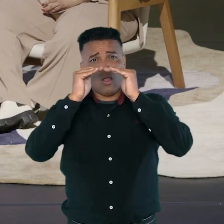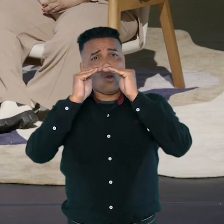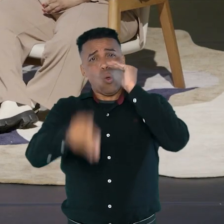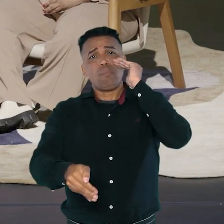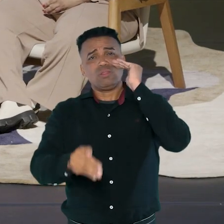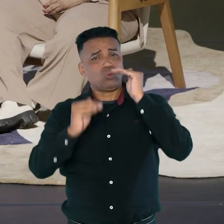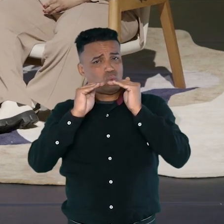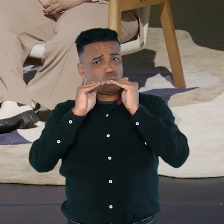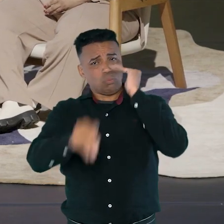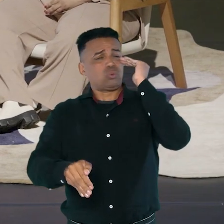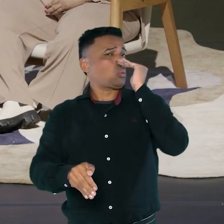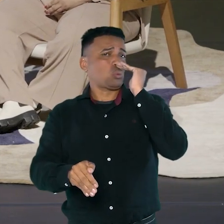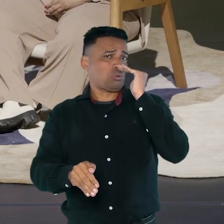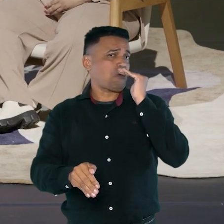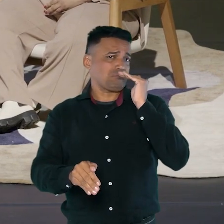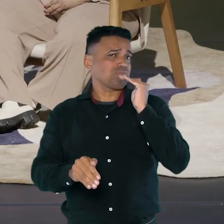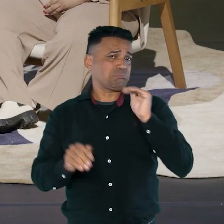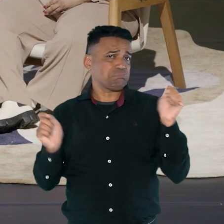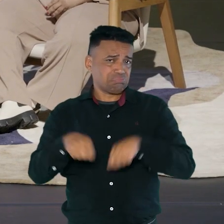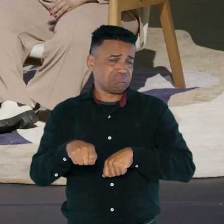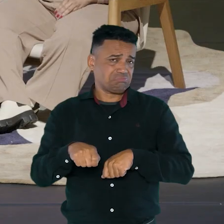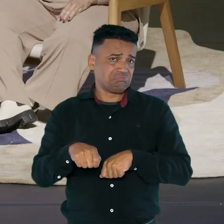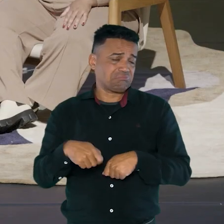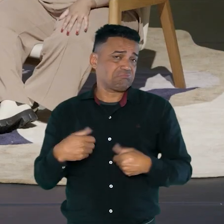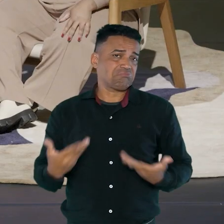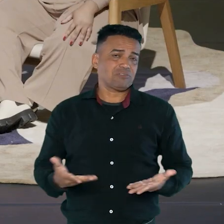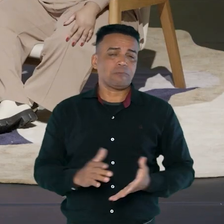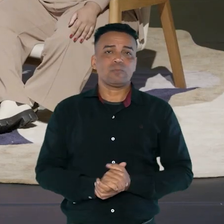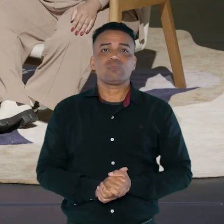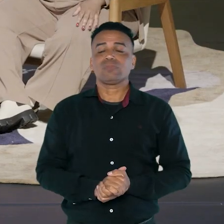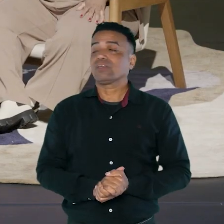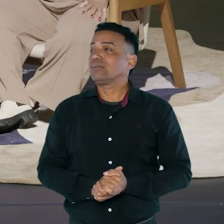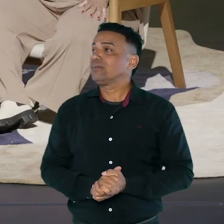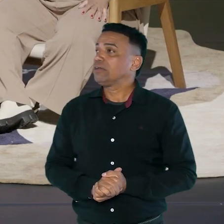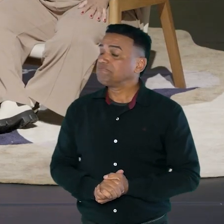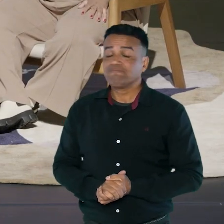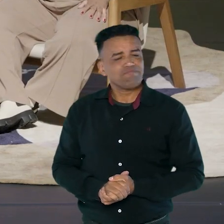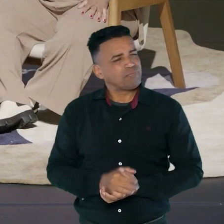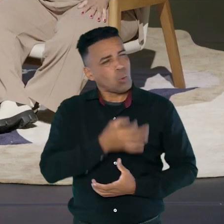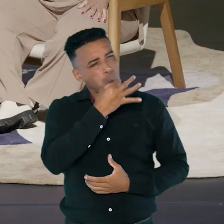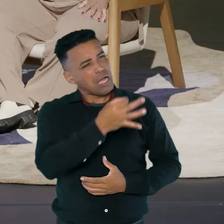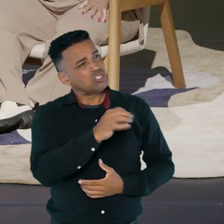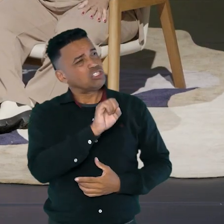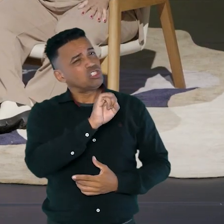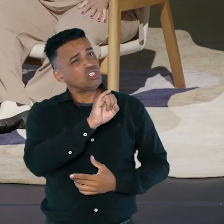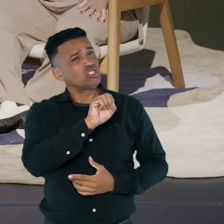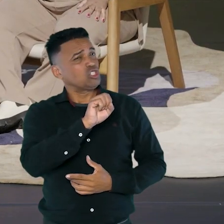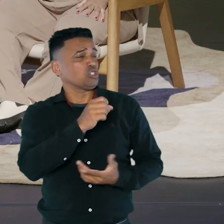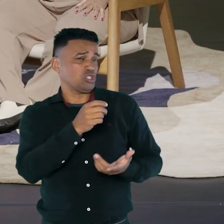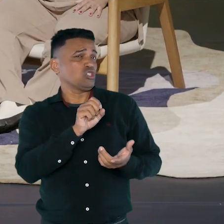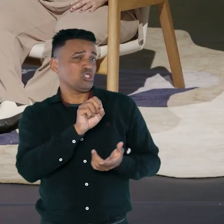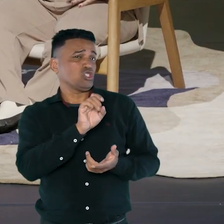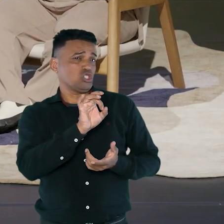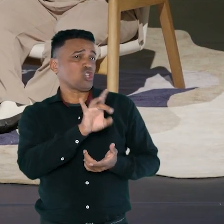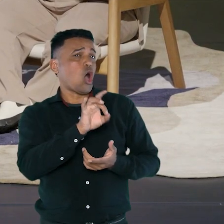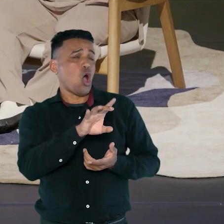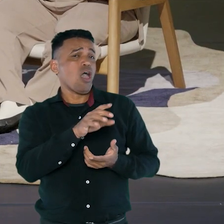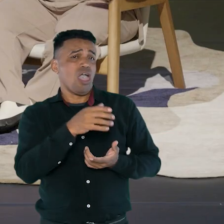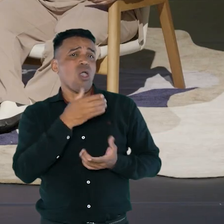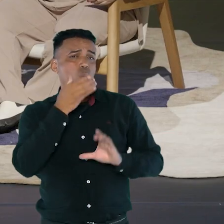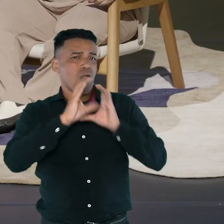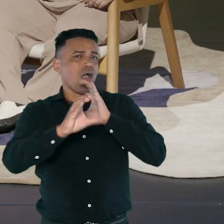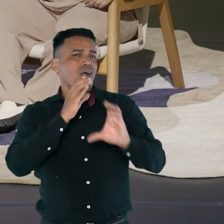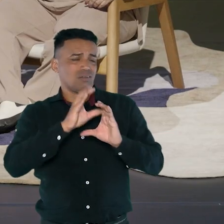possível, seja ela do jeito que for? Acho que é só por isso que eu canto, porque eu